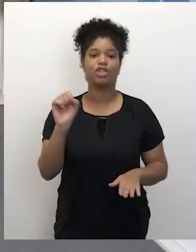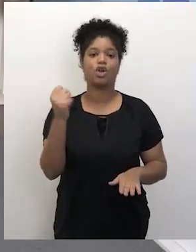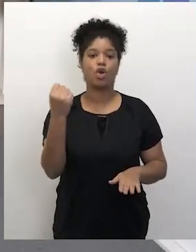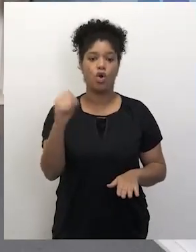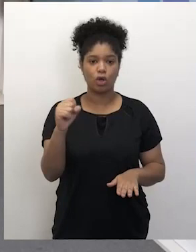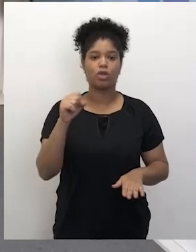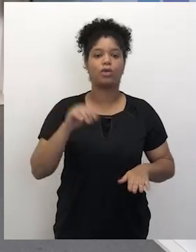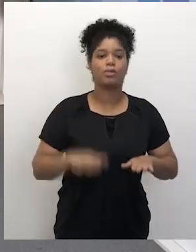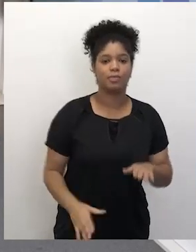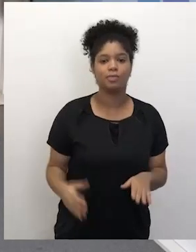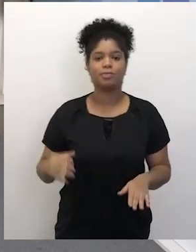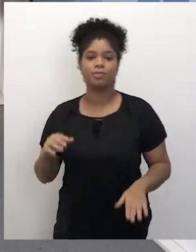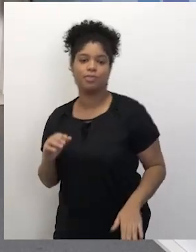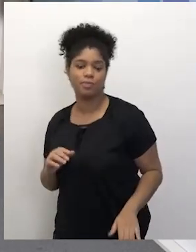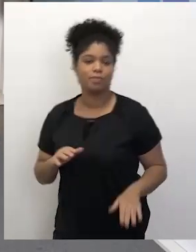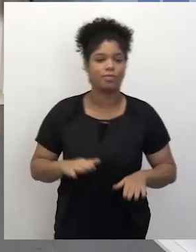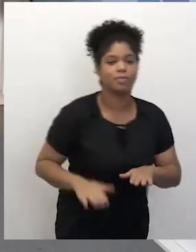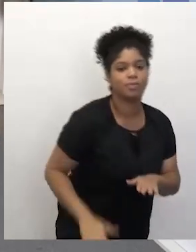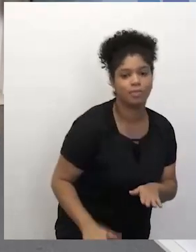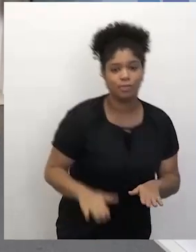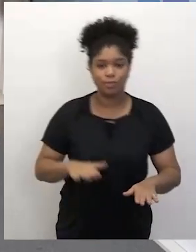5, 6, 7, ginga frente!